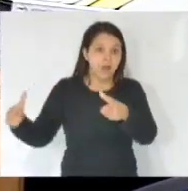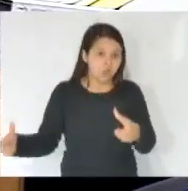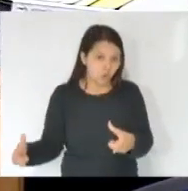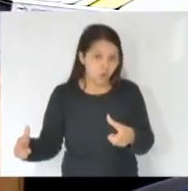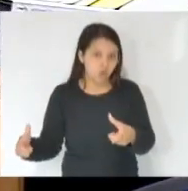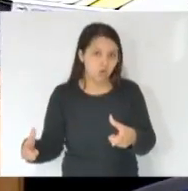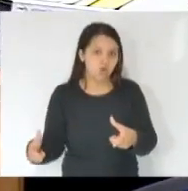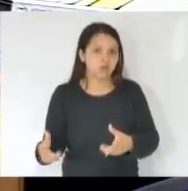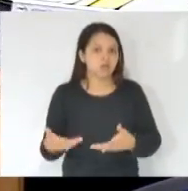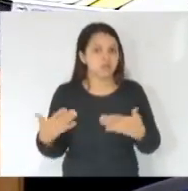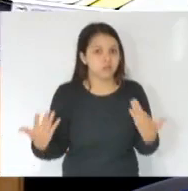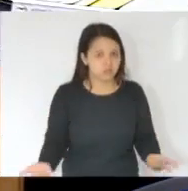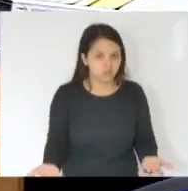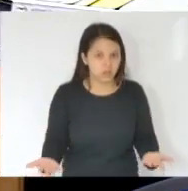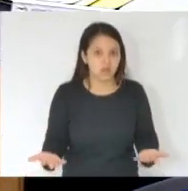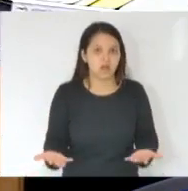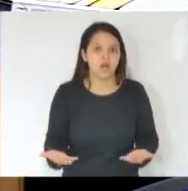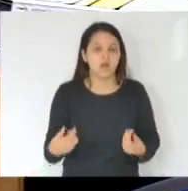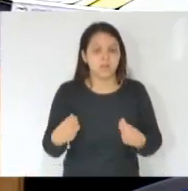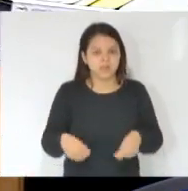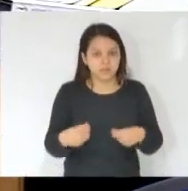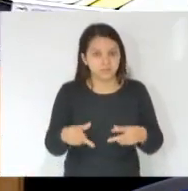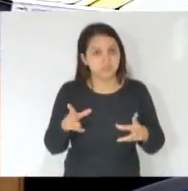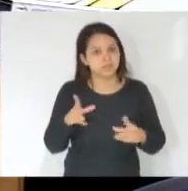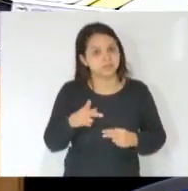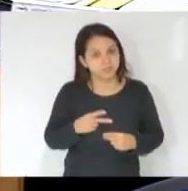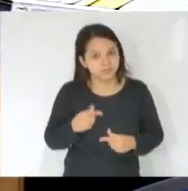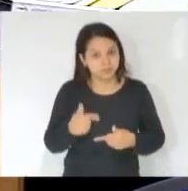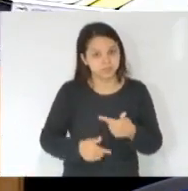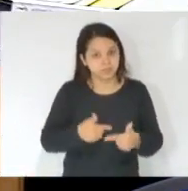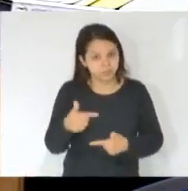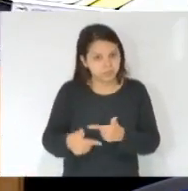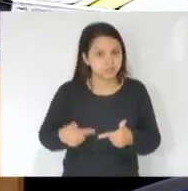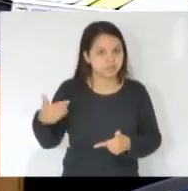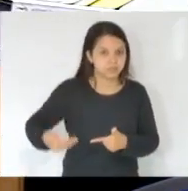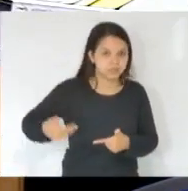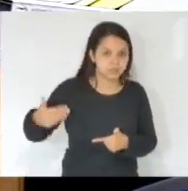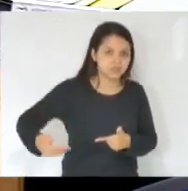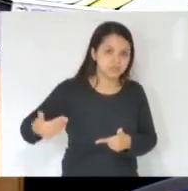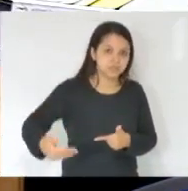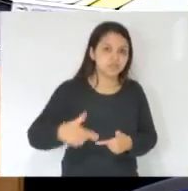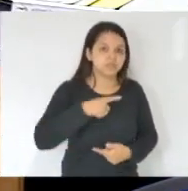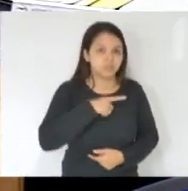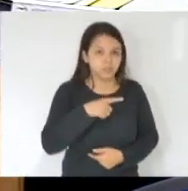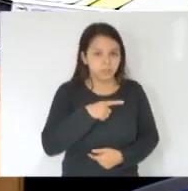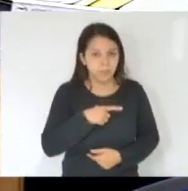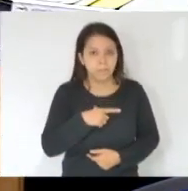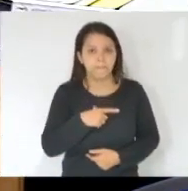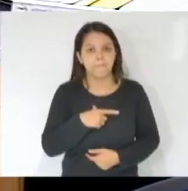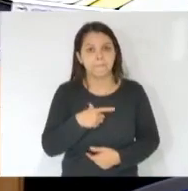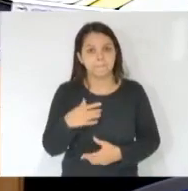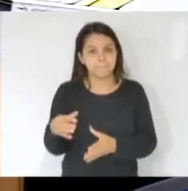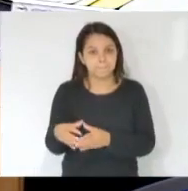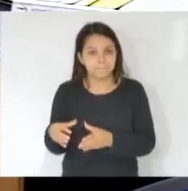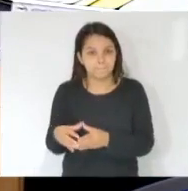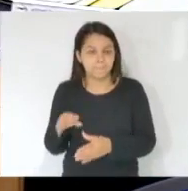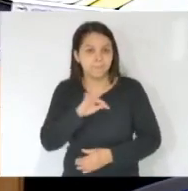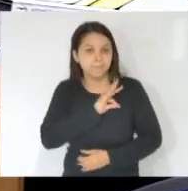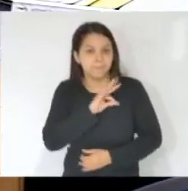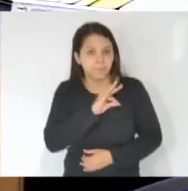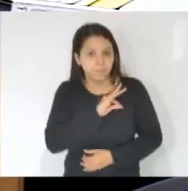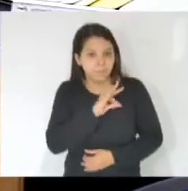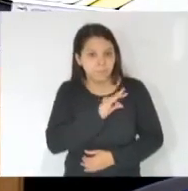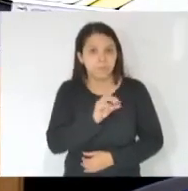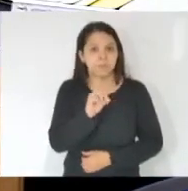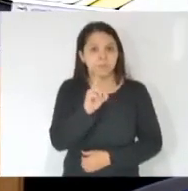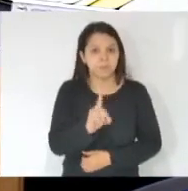de fato, é merecido, é um trabalho incansável, de longo tempo, tanto da equipe técnica, a